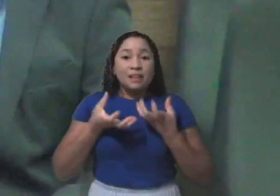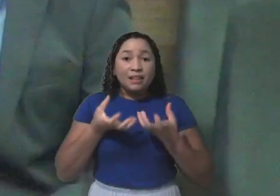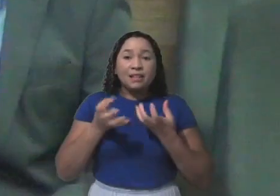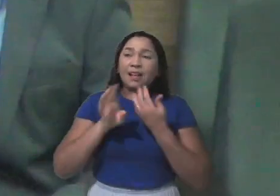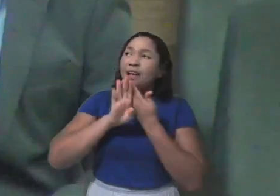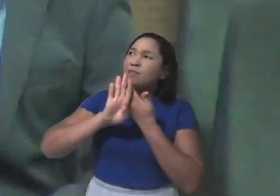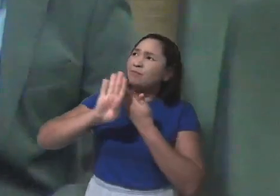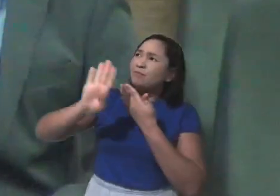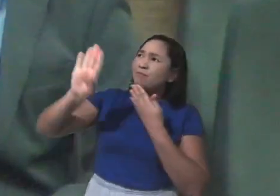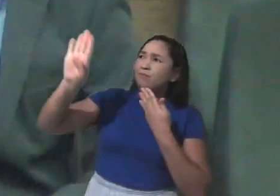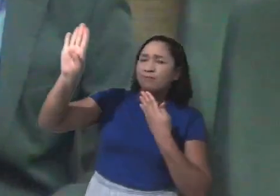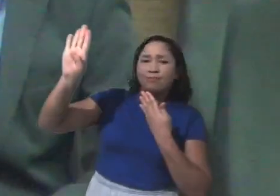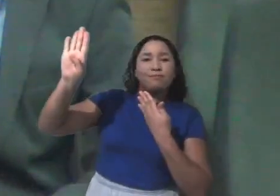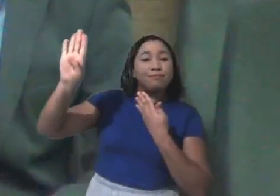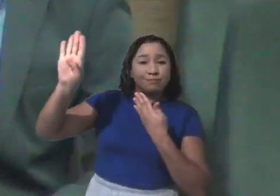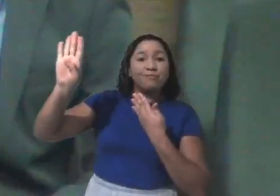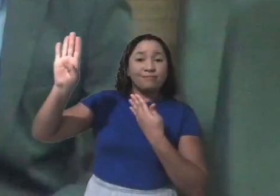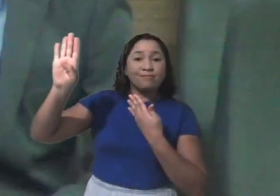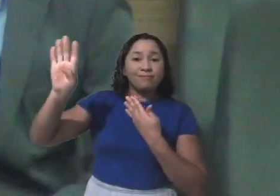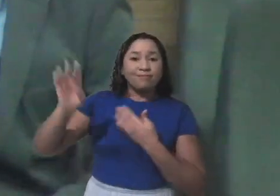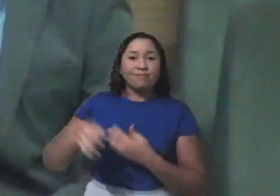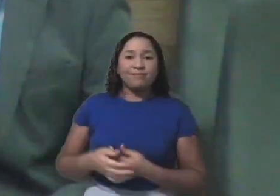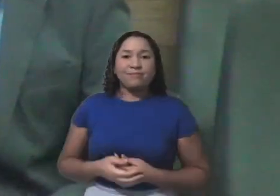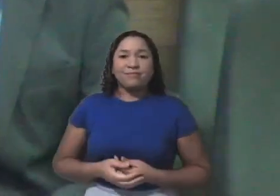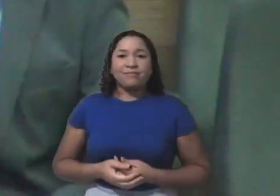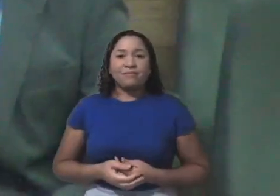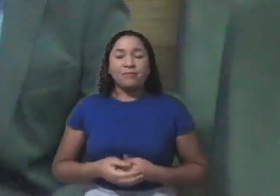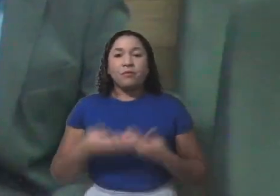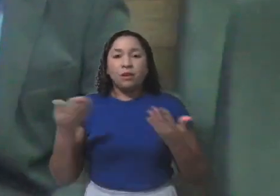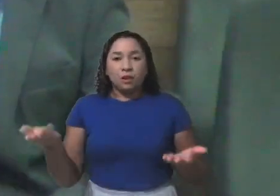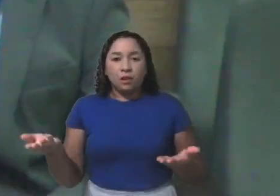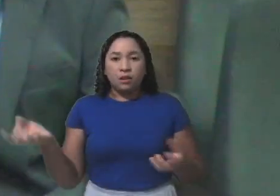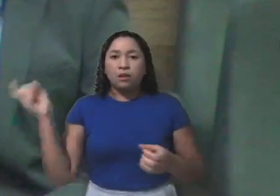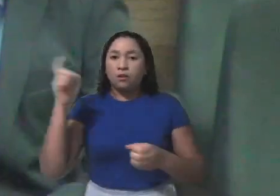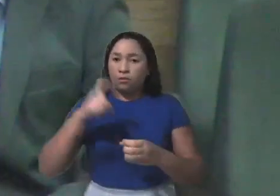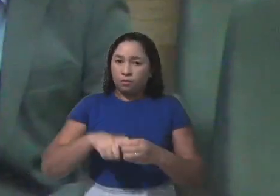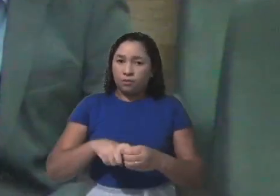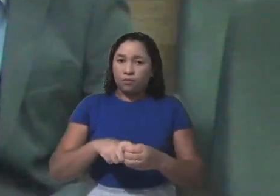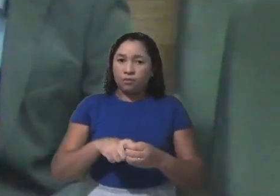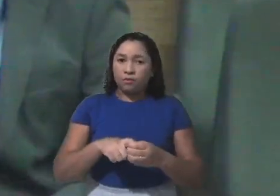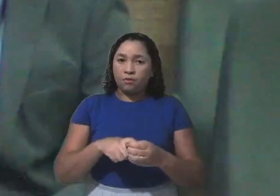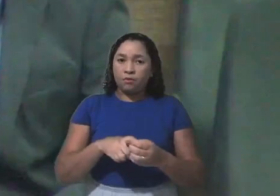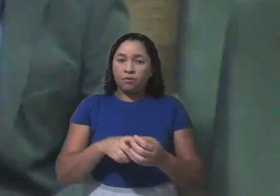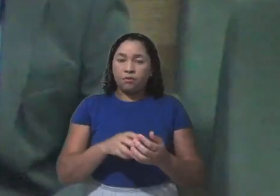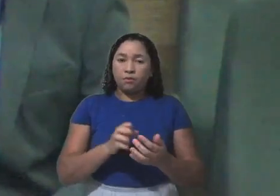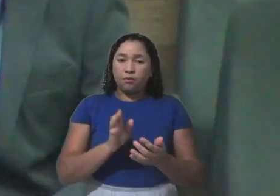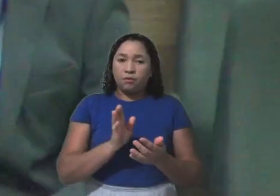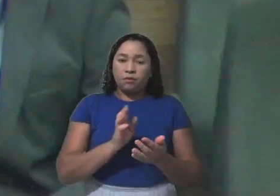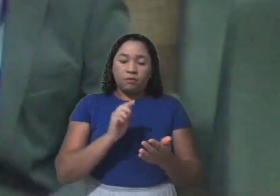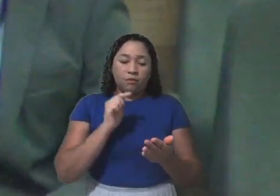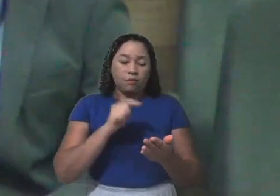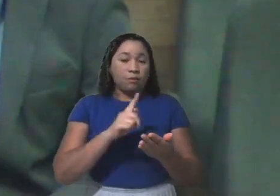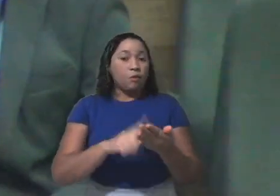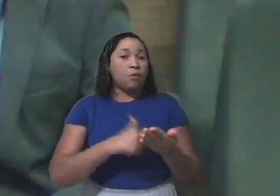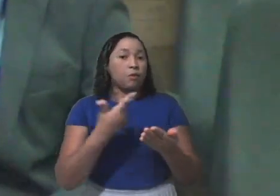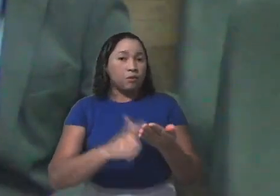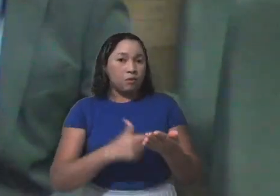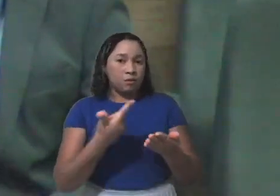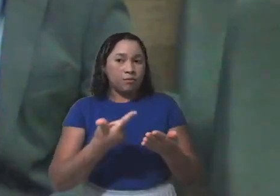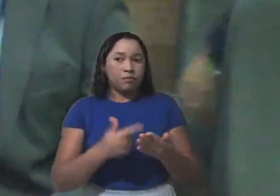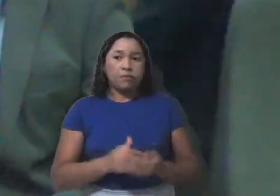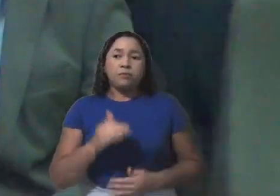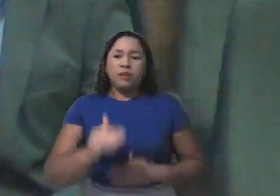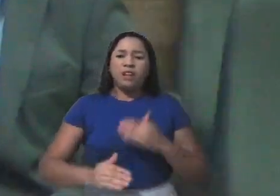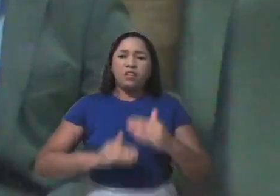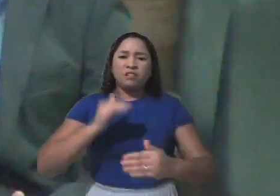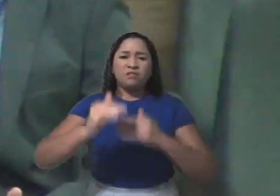Então, meus irmãos, voltando à apostila, e evoluindo para não estarmos